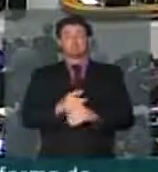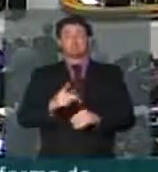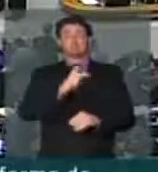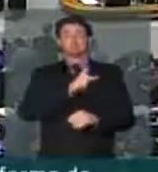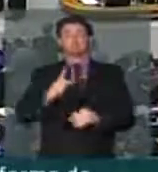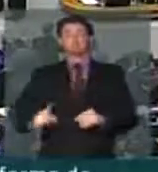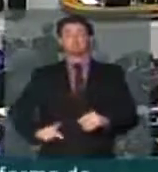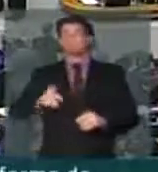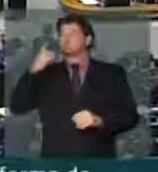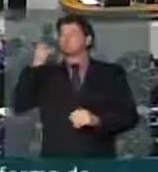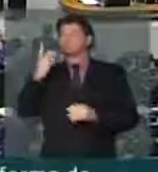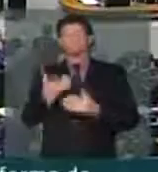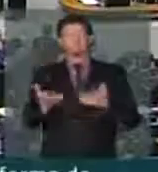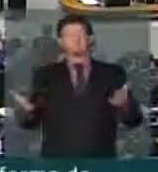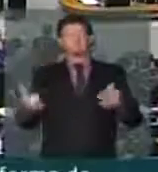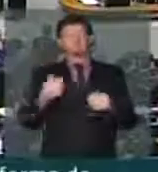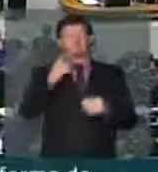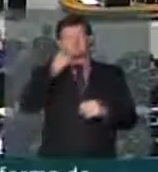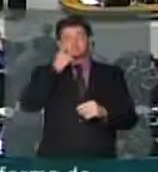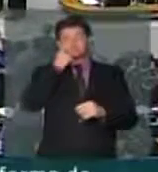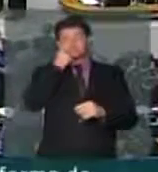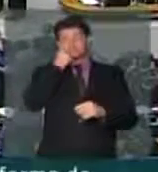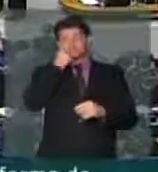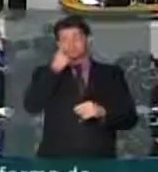Senhor presidente, senhoras e senhores deputados,